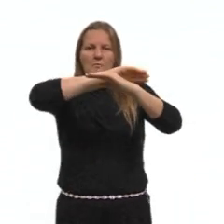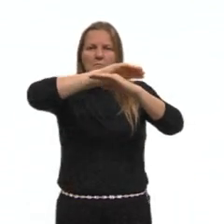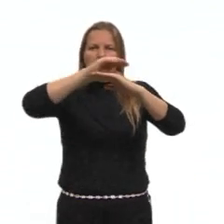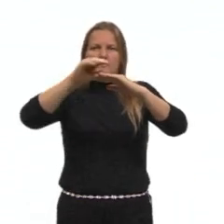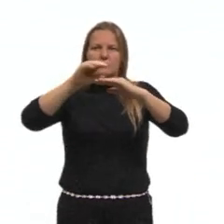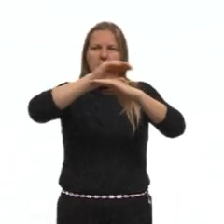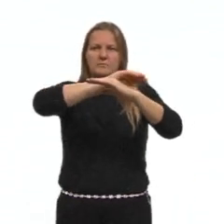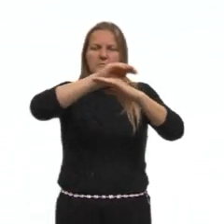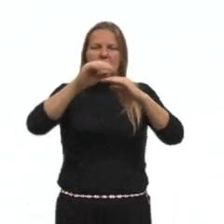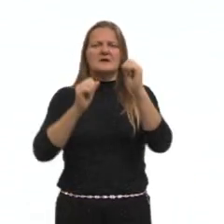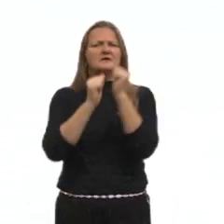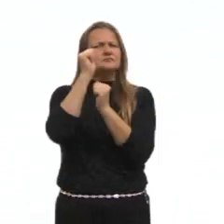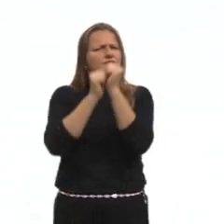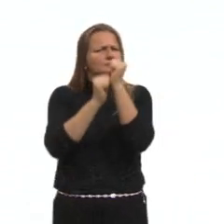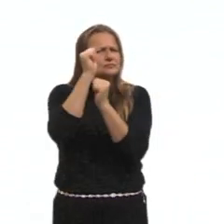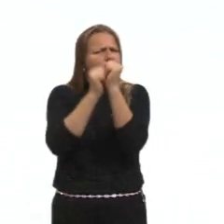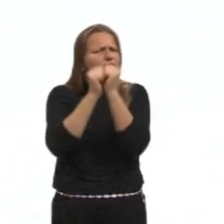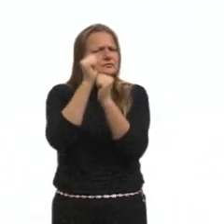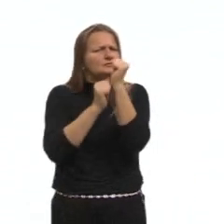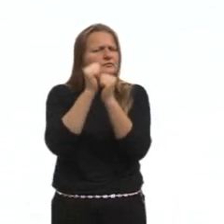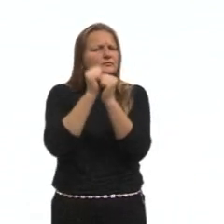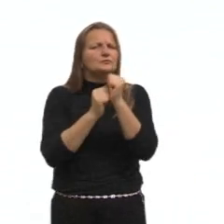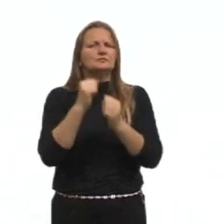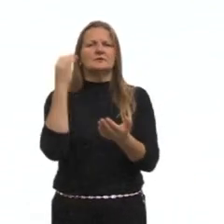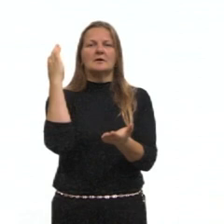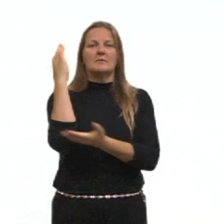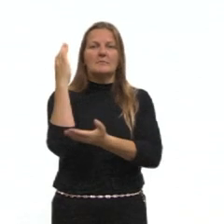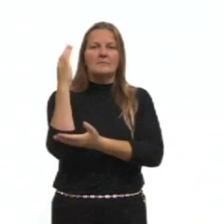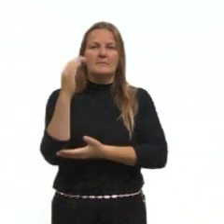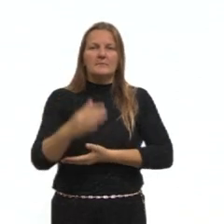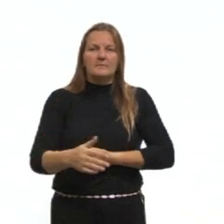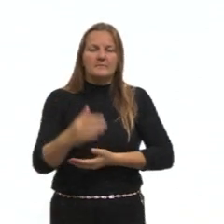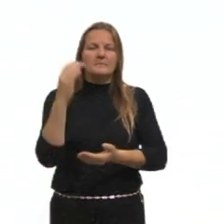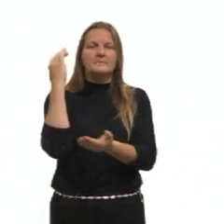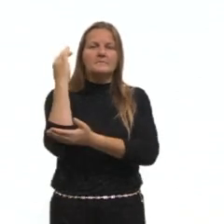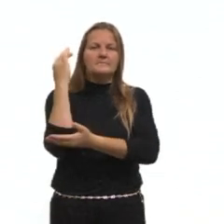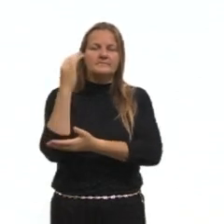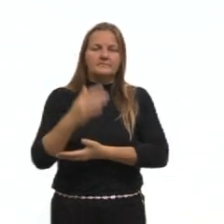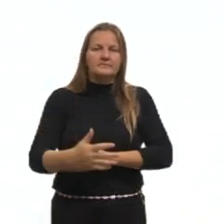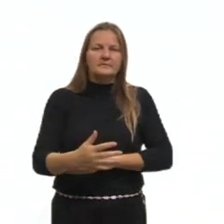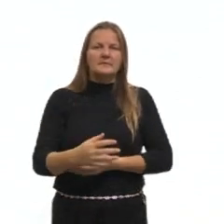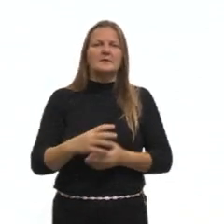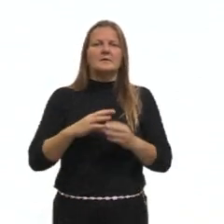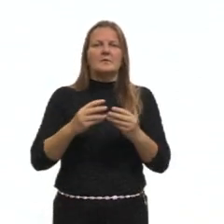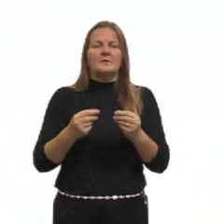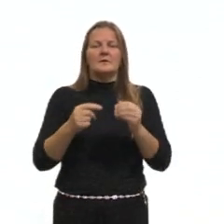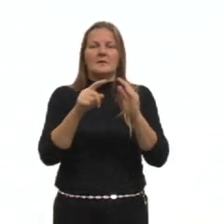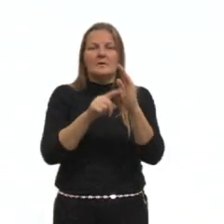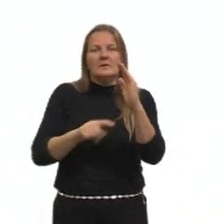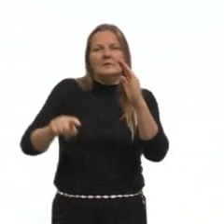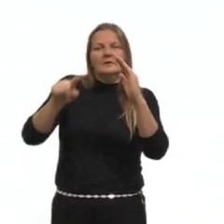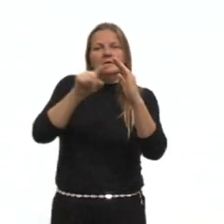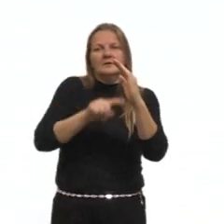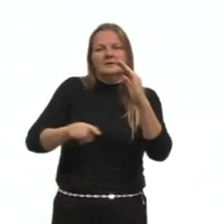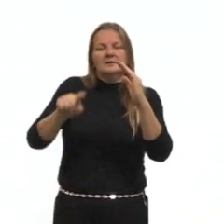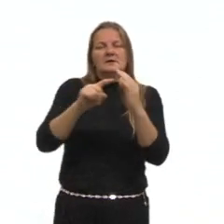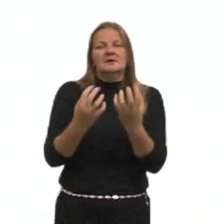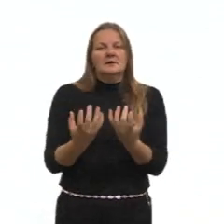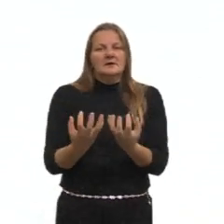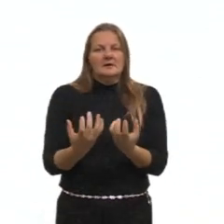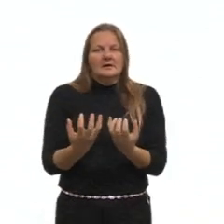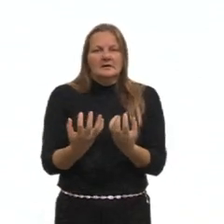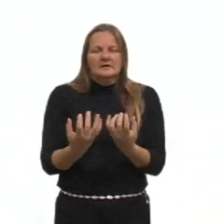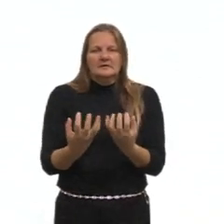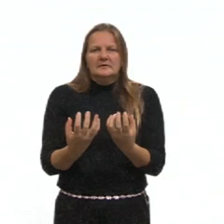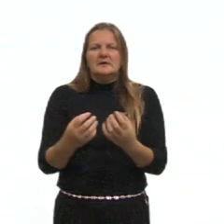pelas indústrias pelo desmatamento porque evita absorção evita essa troca pela queima de combustíveis